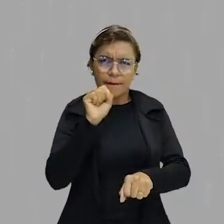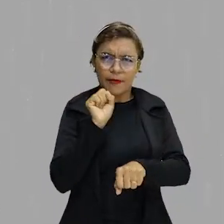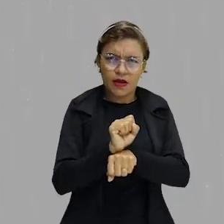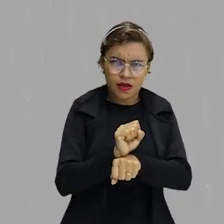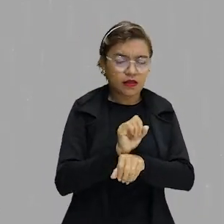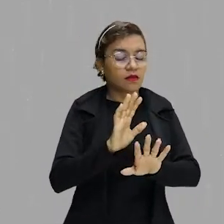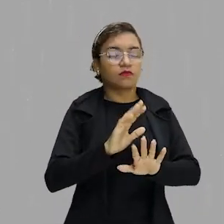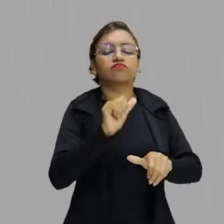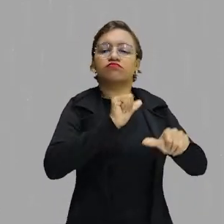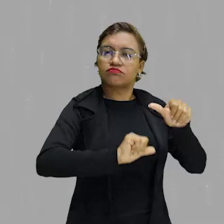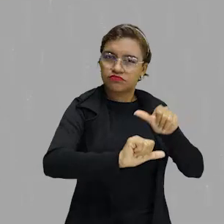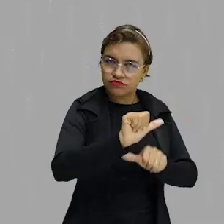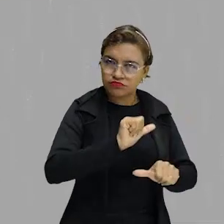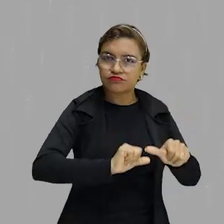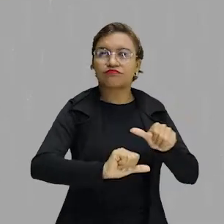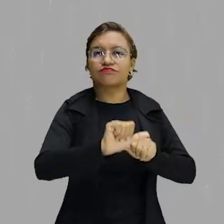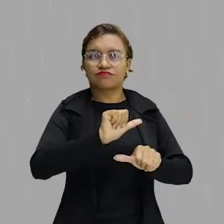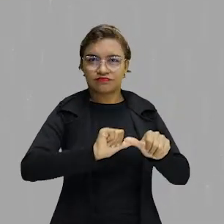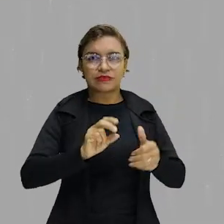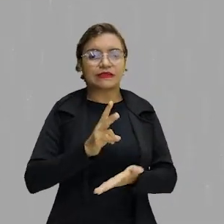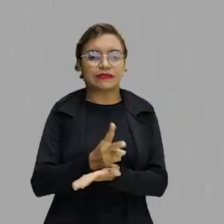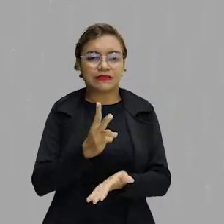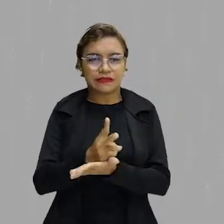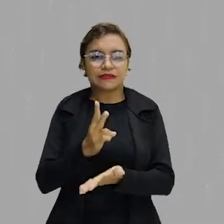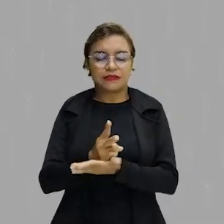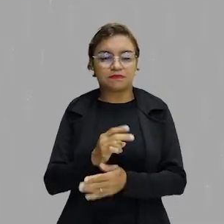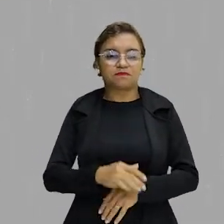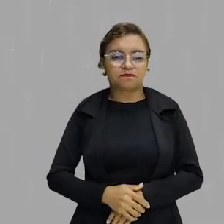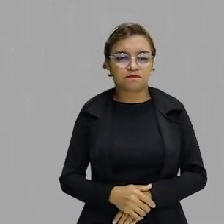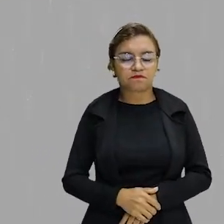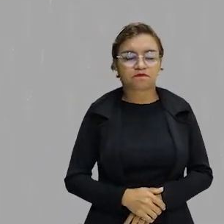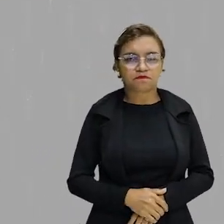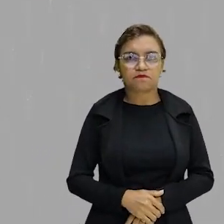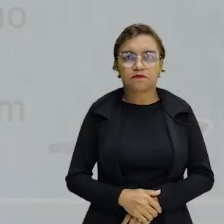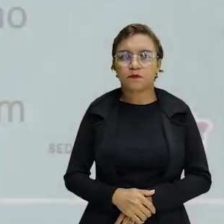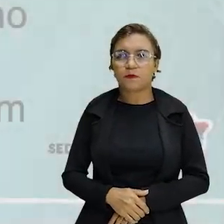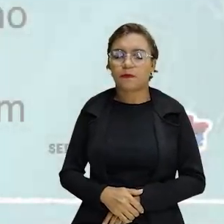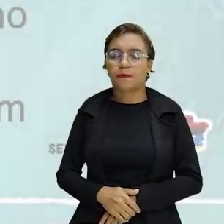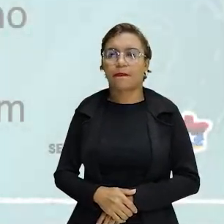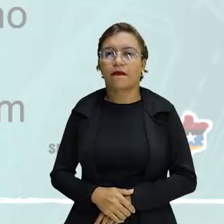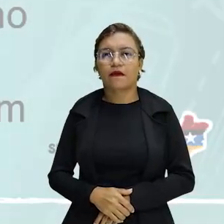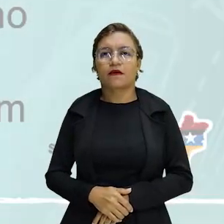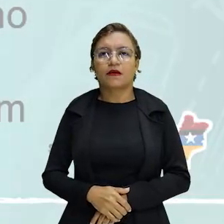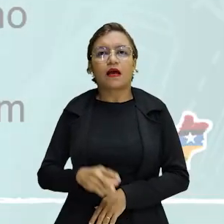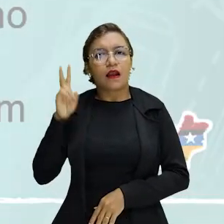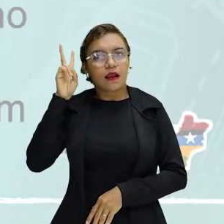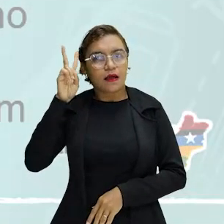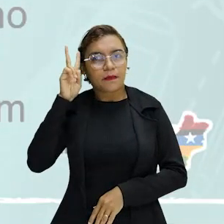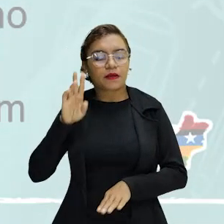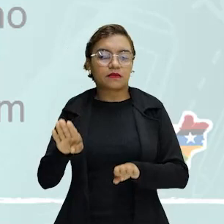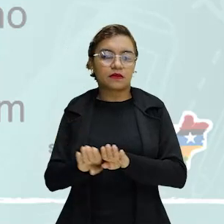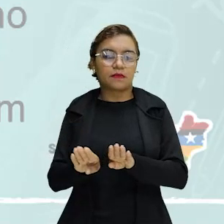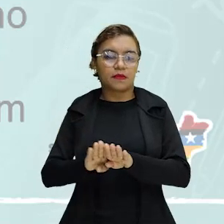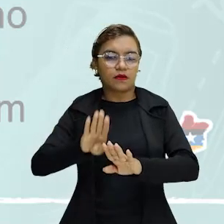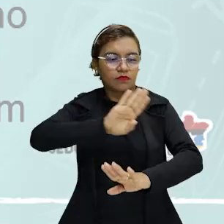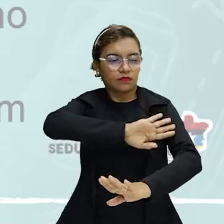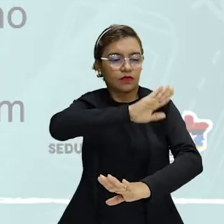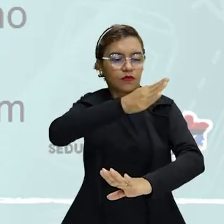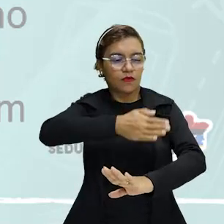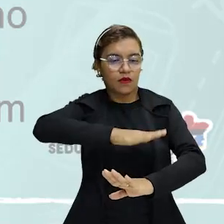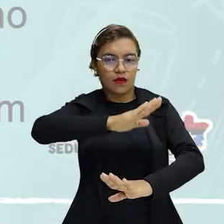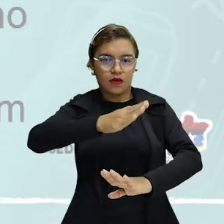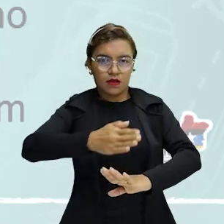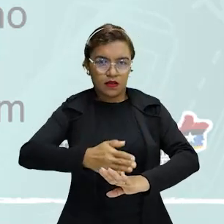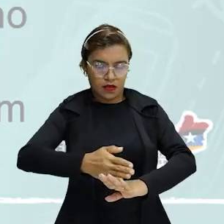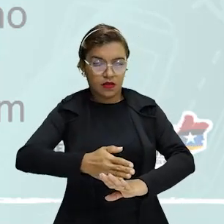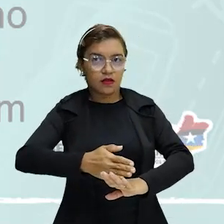constante transformação. Galera, e nós já falamos sobre isso, tá bom? Então, só relembrando, né, o relevo terrestre, apesar de